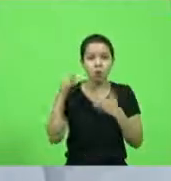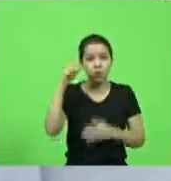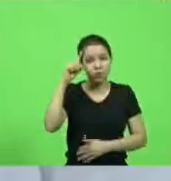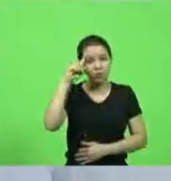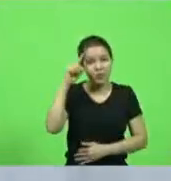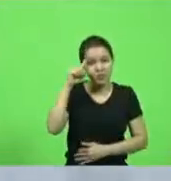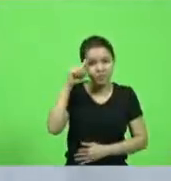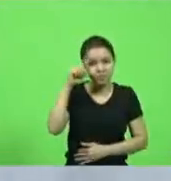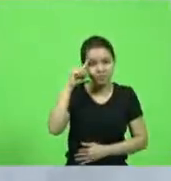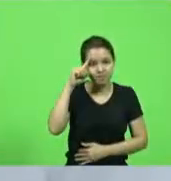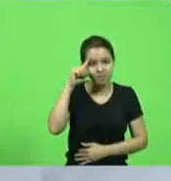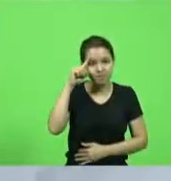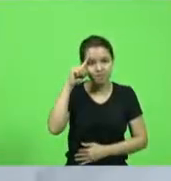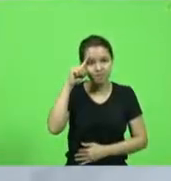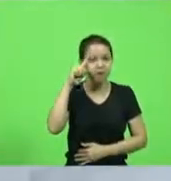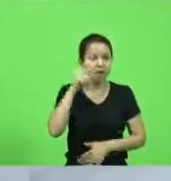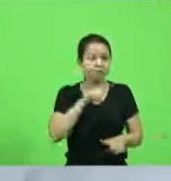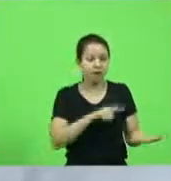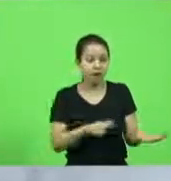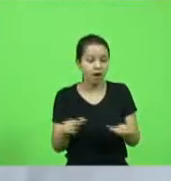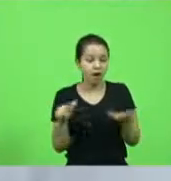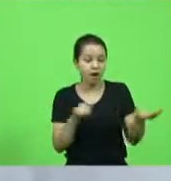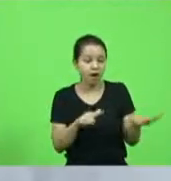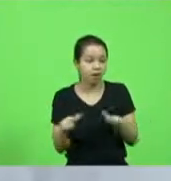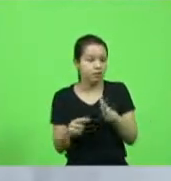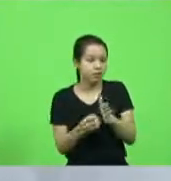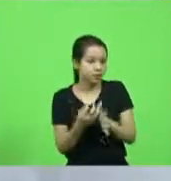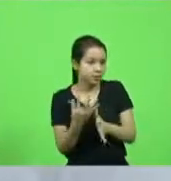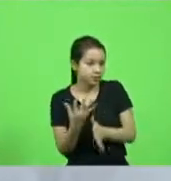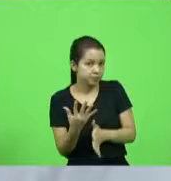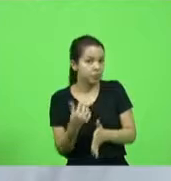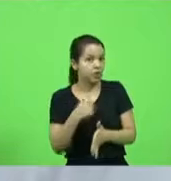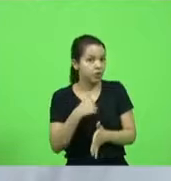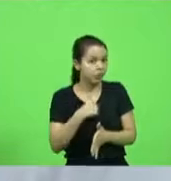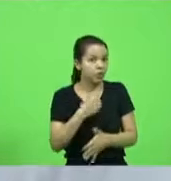várias semanas. Então, eu pediria, com todo o respeito